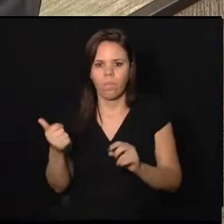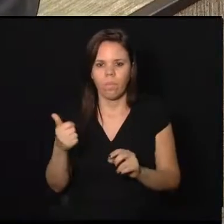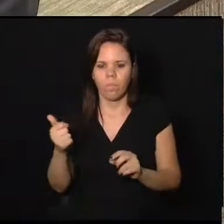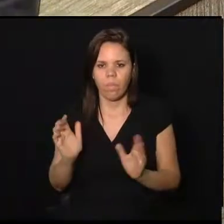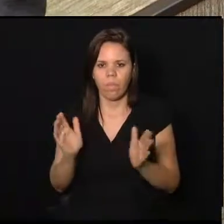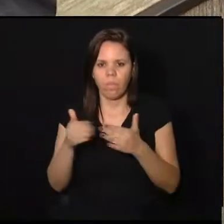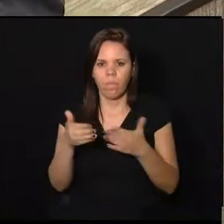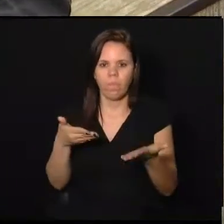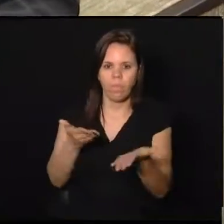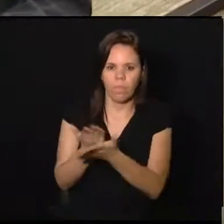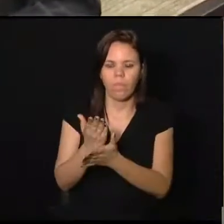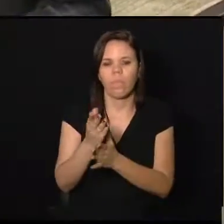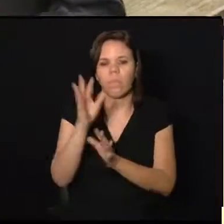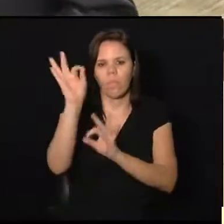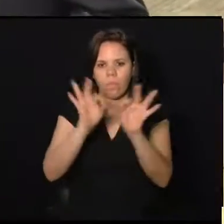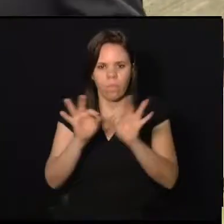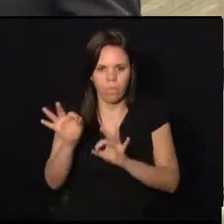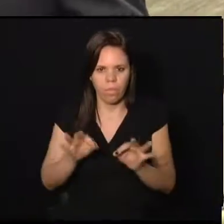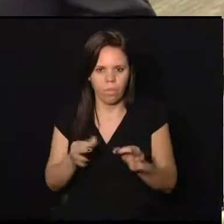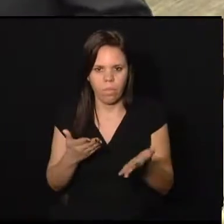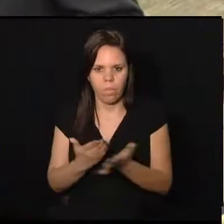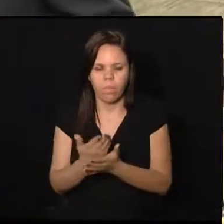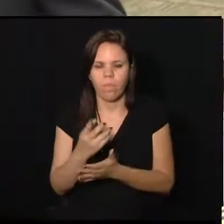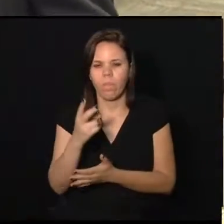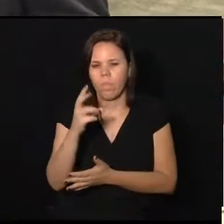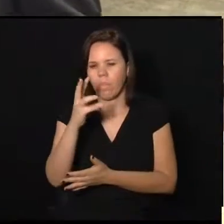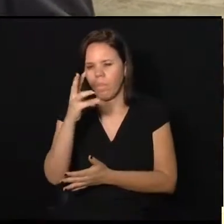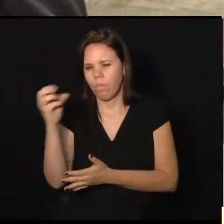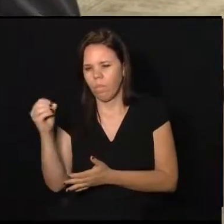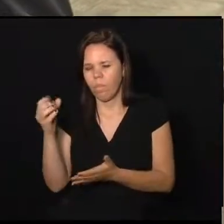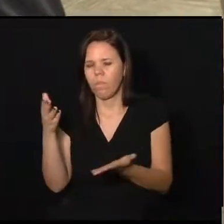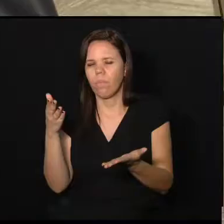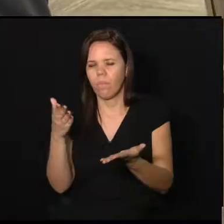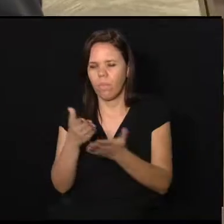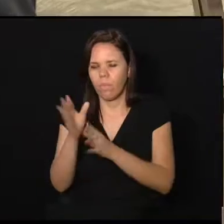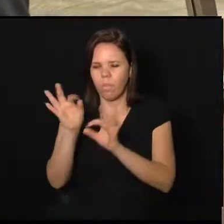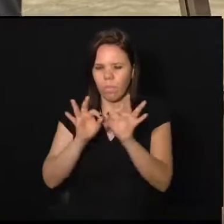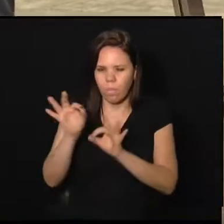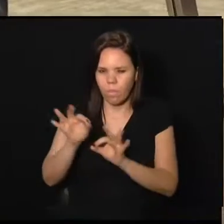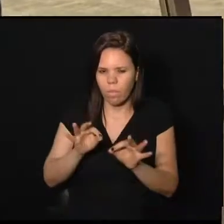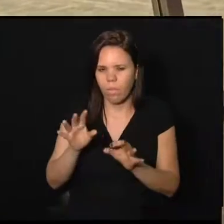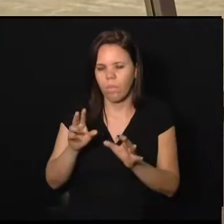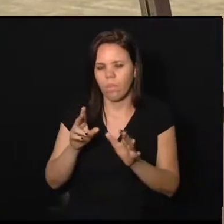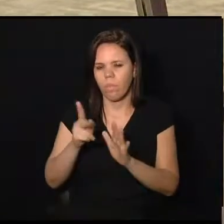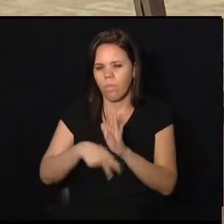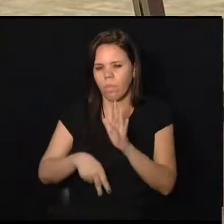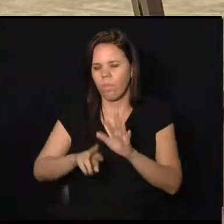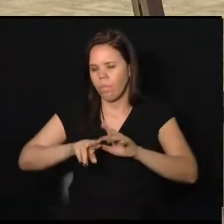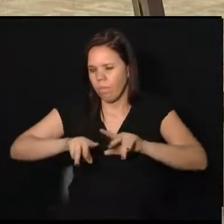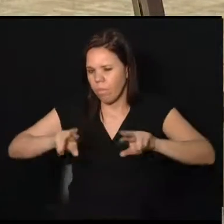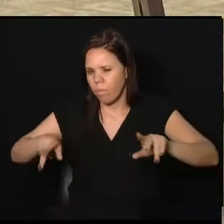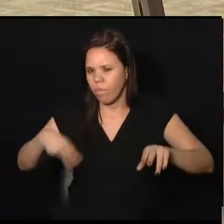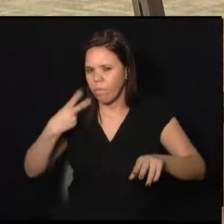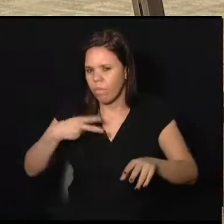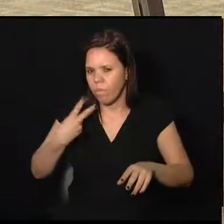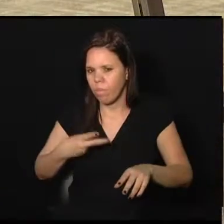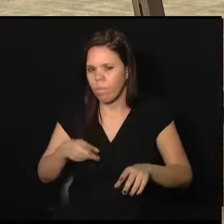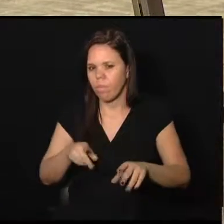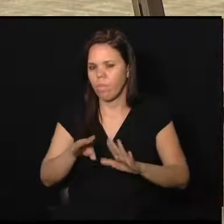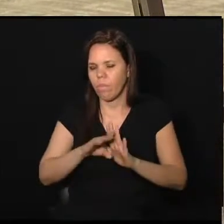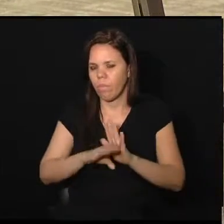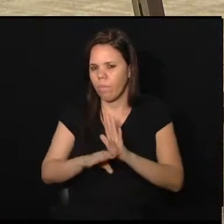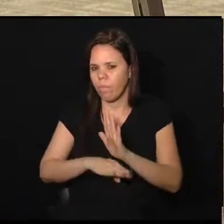destinada à aprovação de projetos. Aprovamos cerca de 30 projetos de vários vereadores relacionados a